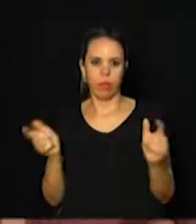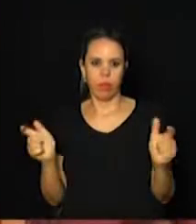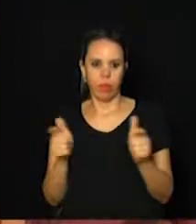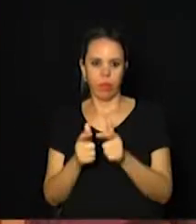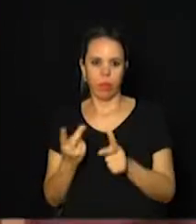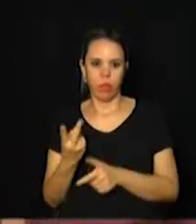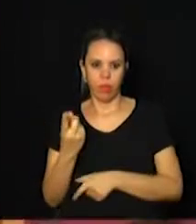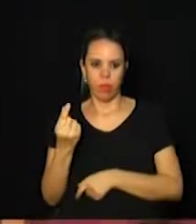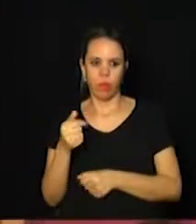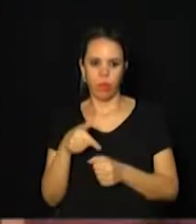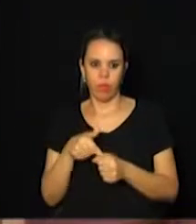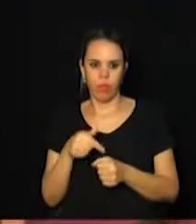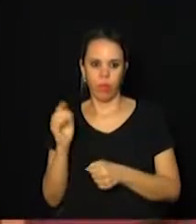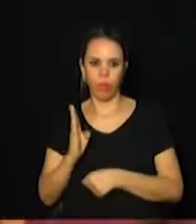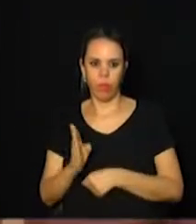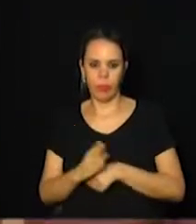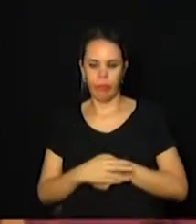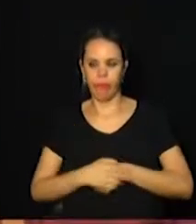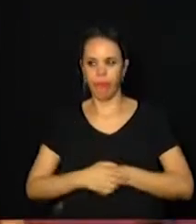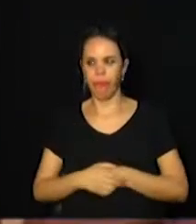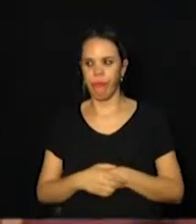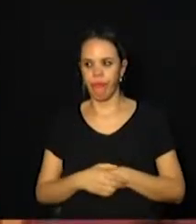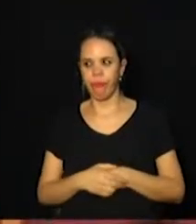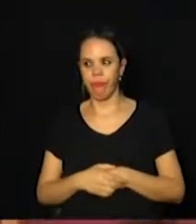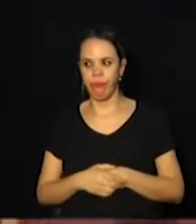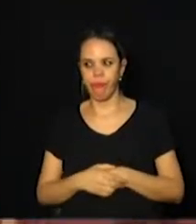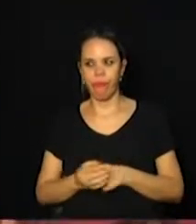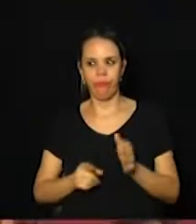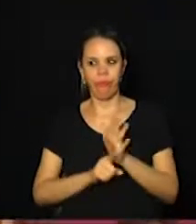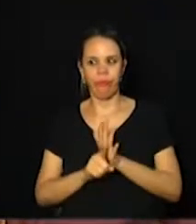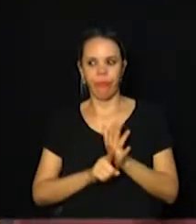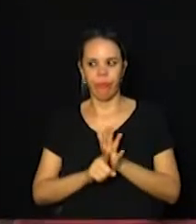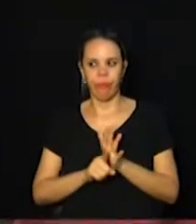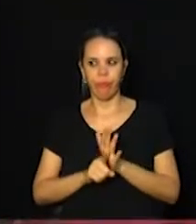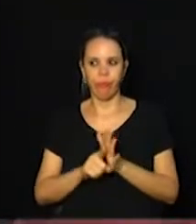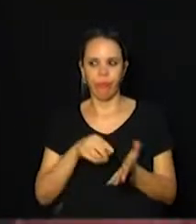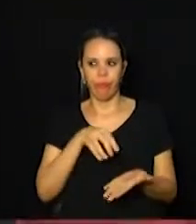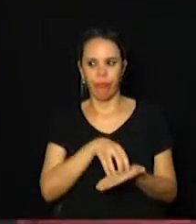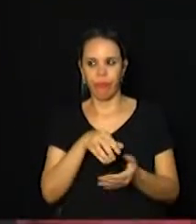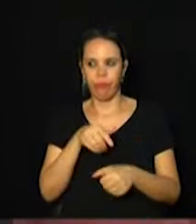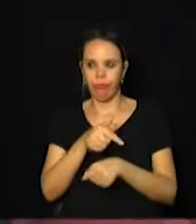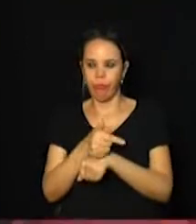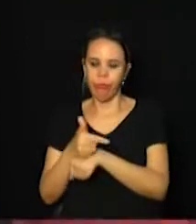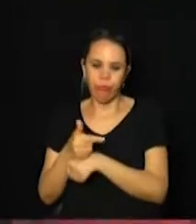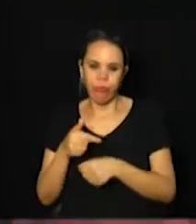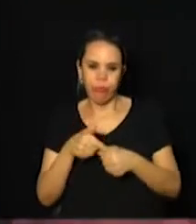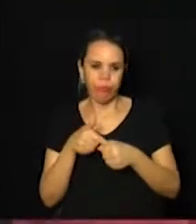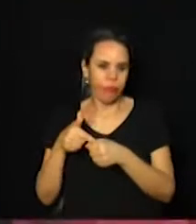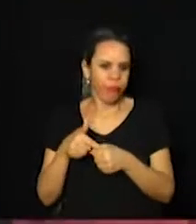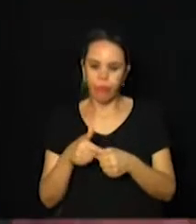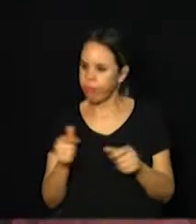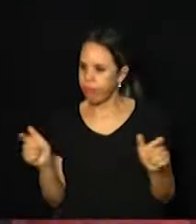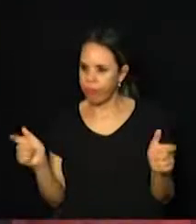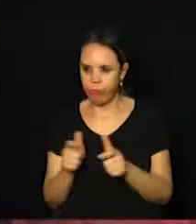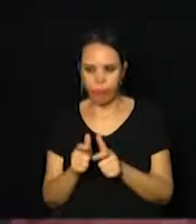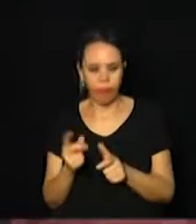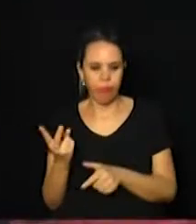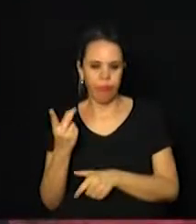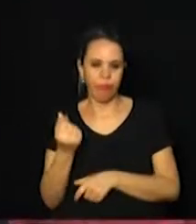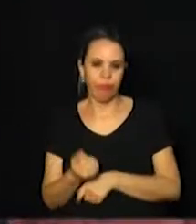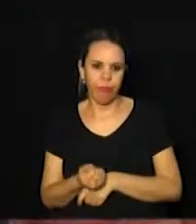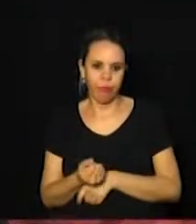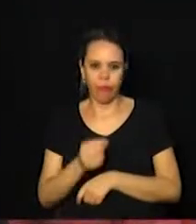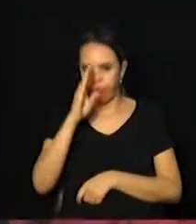o custo do combustível no Brasil entretanto os dados indicam que os frentistas não oneram preço dos combustíveis